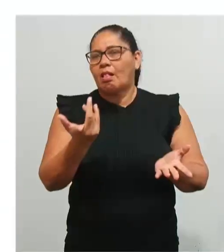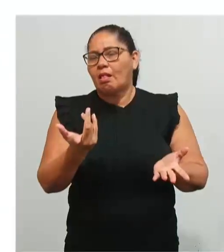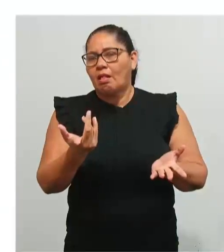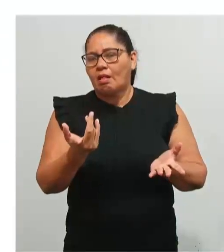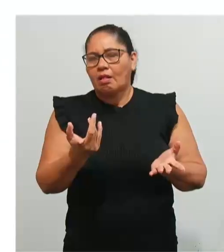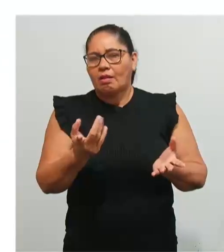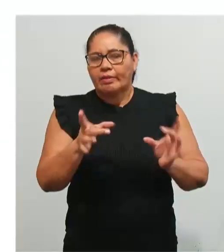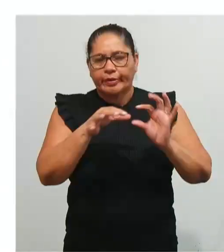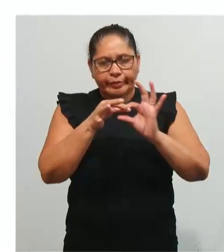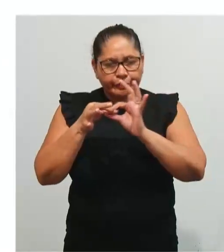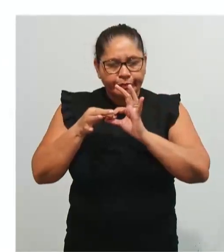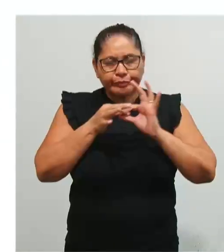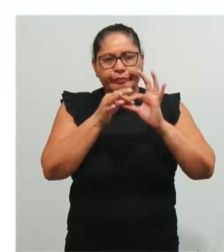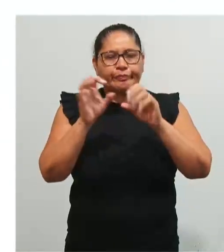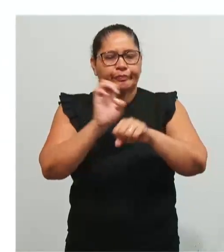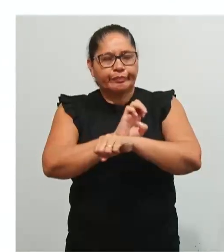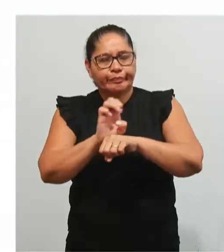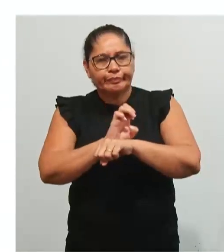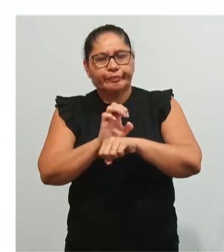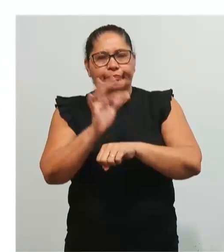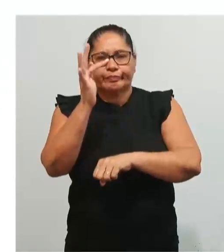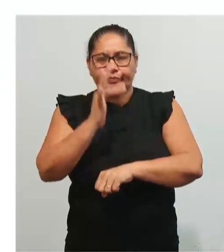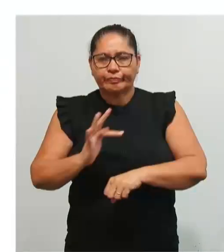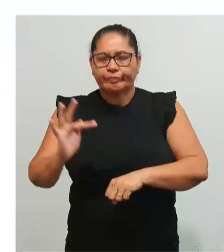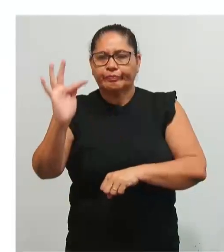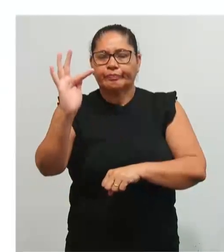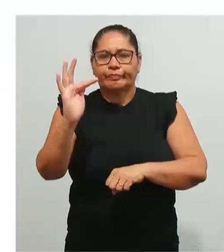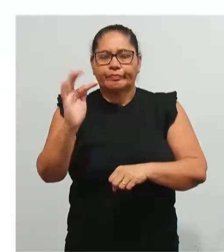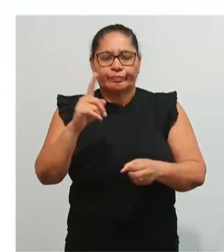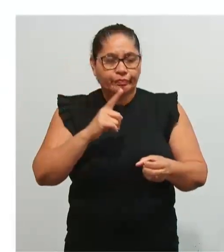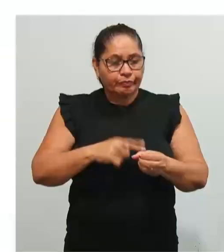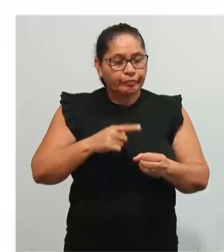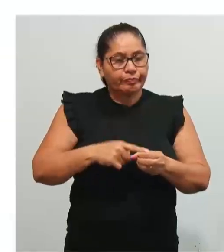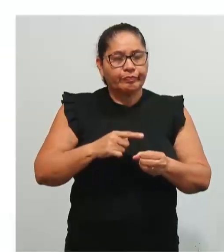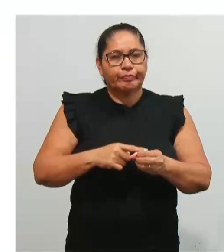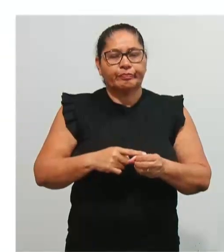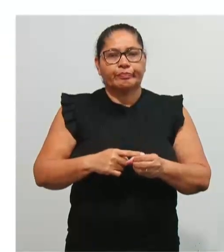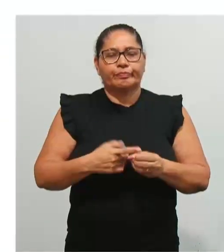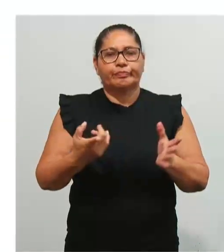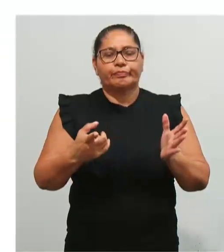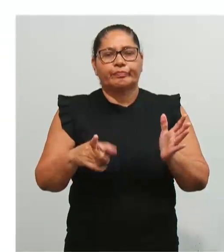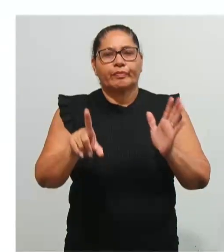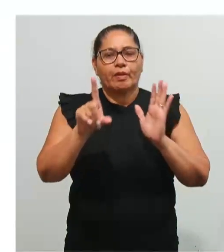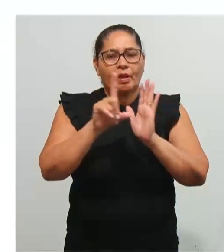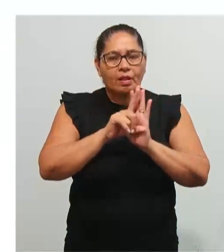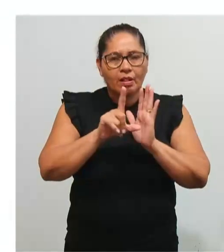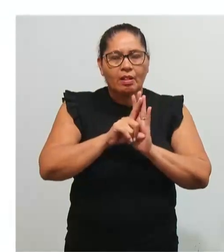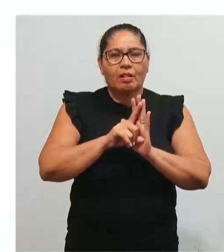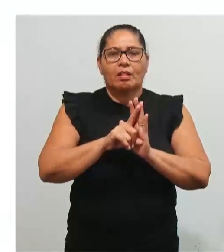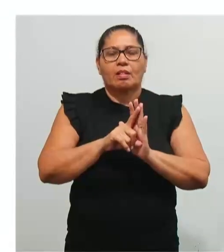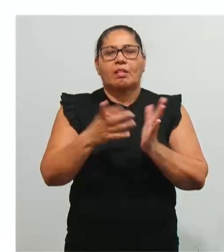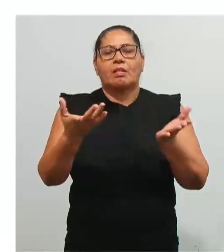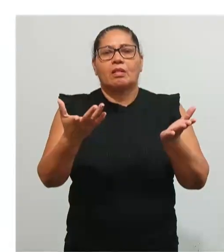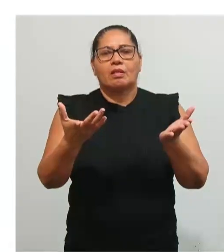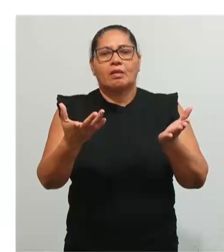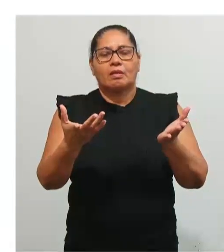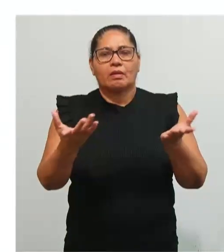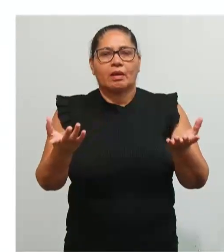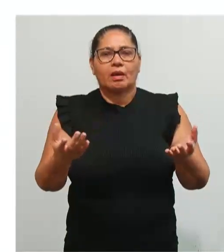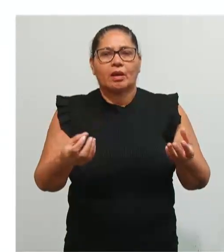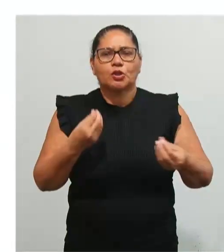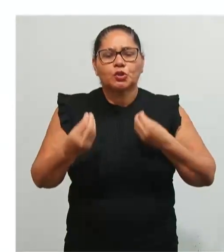da União, dos Estados, do Distrito Federal e dos municípios, obedecerá aos princípios de legalidade, impessoalidade,